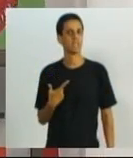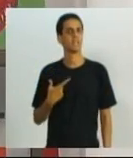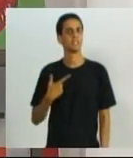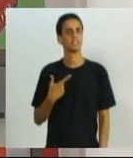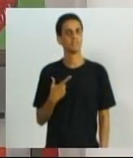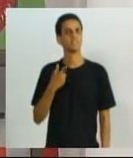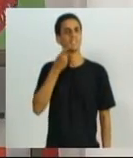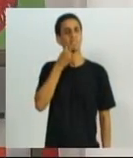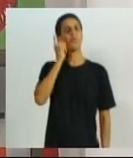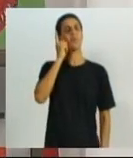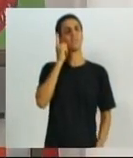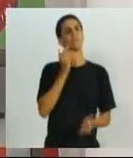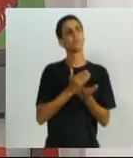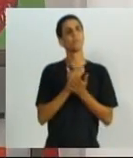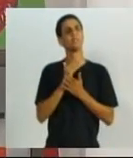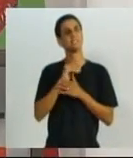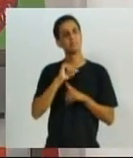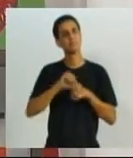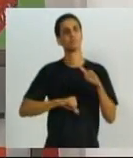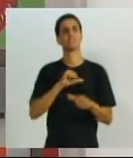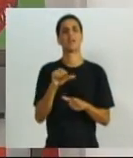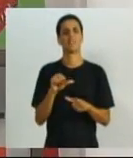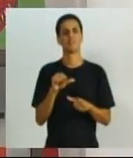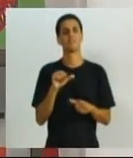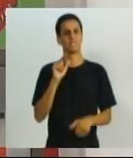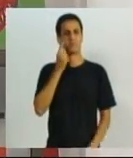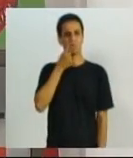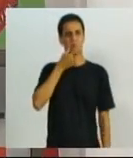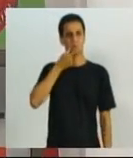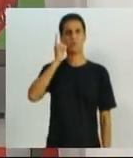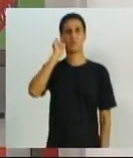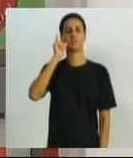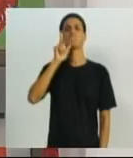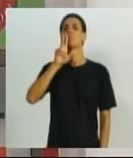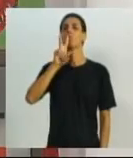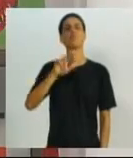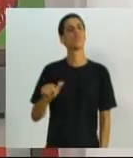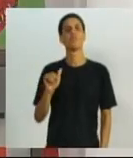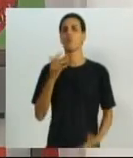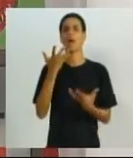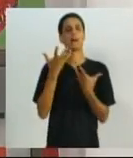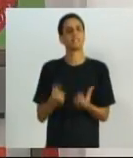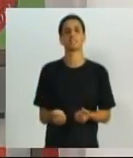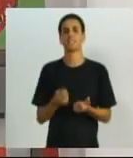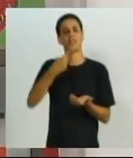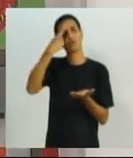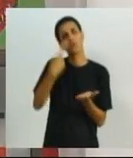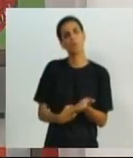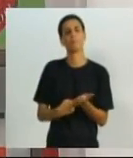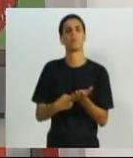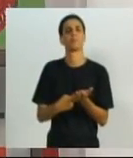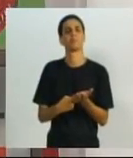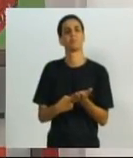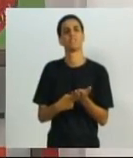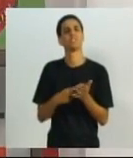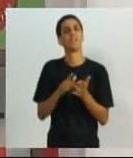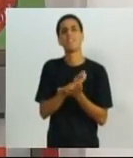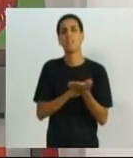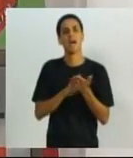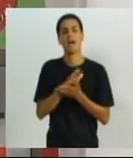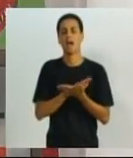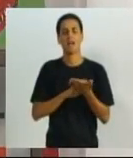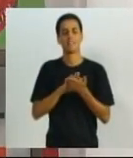ontem. Então, a partir de ontem, eu não vou compactuar ou pactuar com nada que possa ferir a